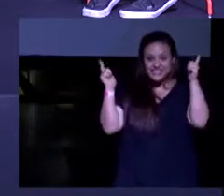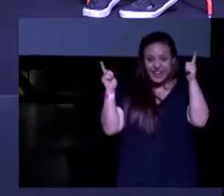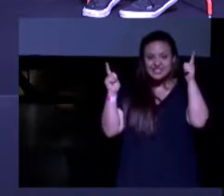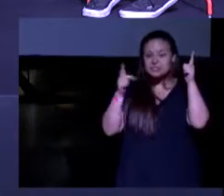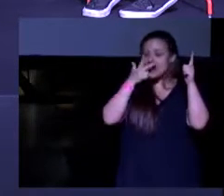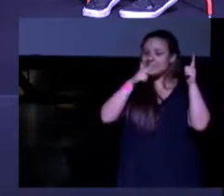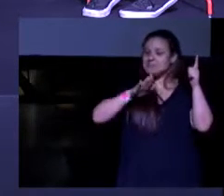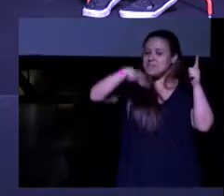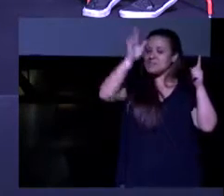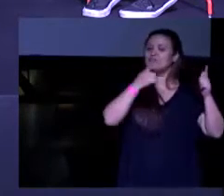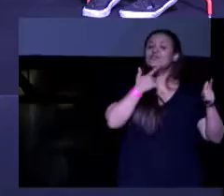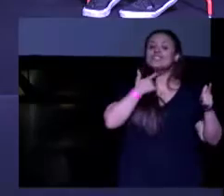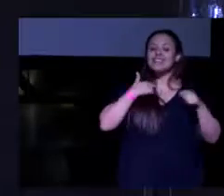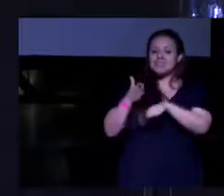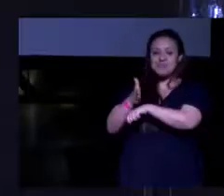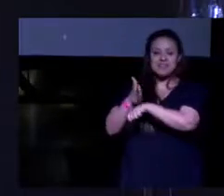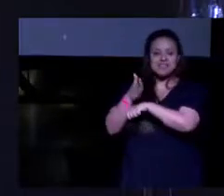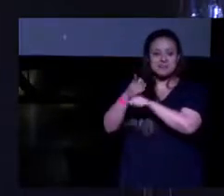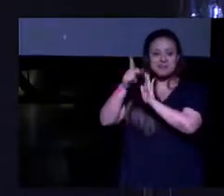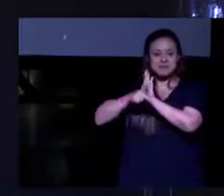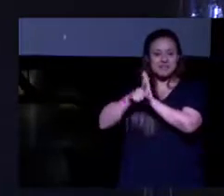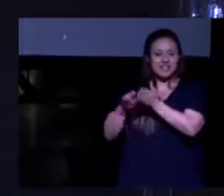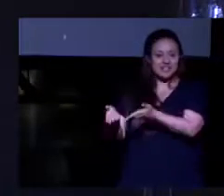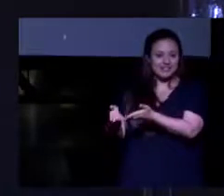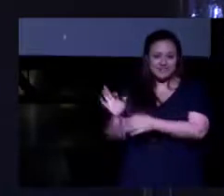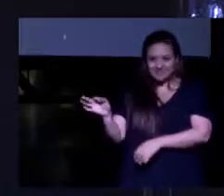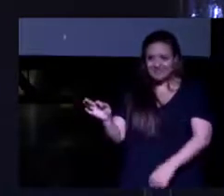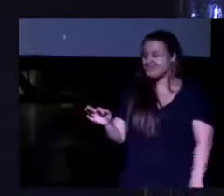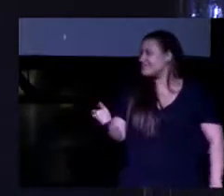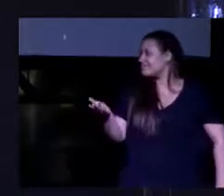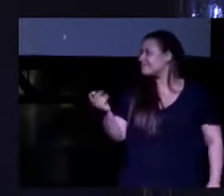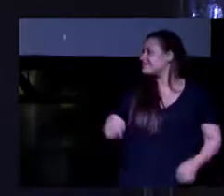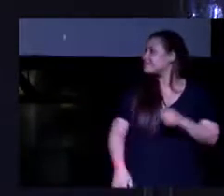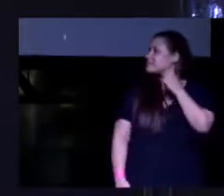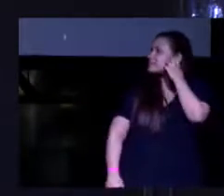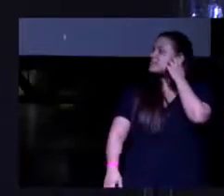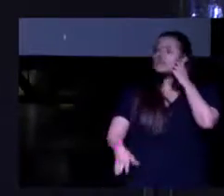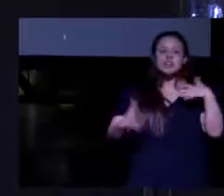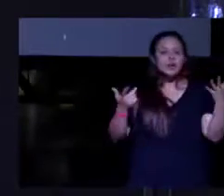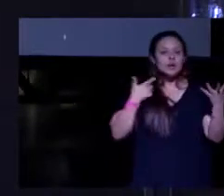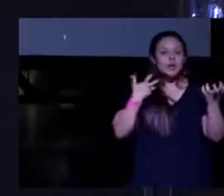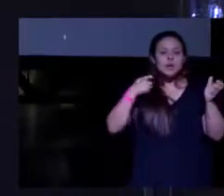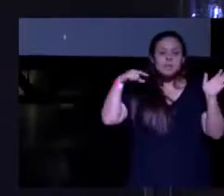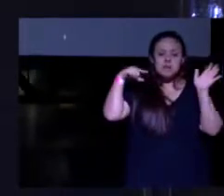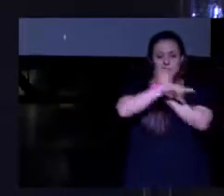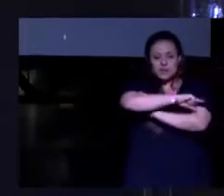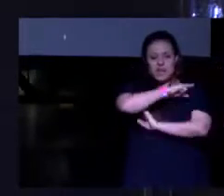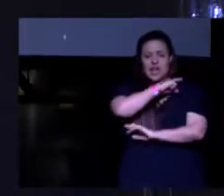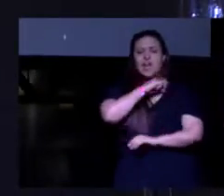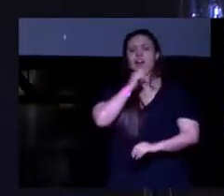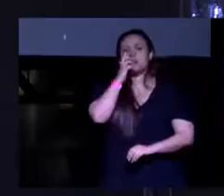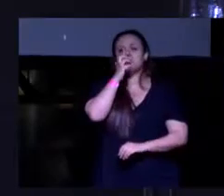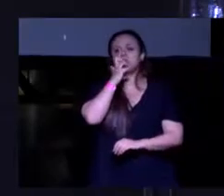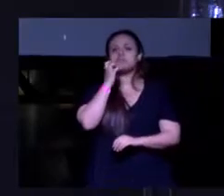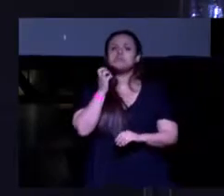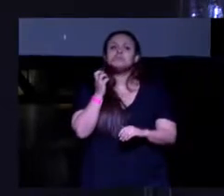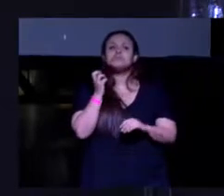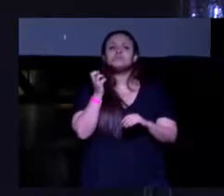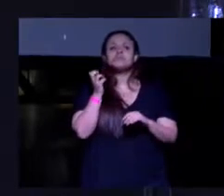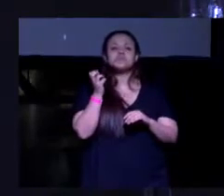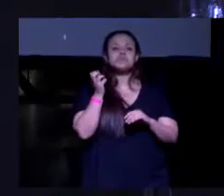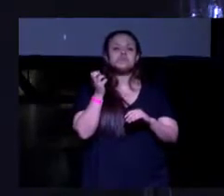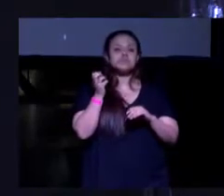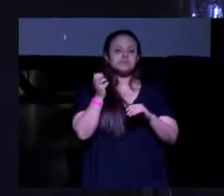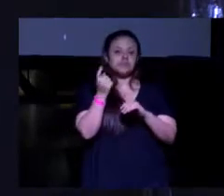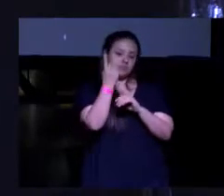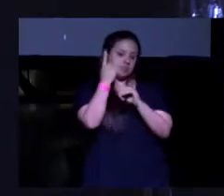fazendo o que estão fazendo. Eu queria trazer uma pergunta agora, completamente diferente desse tema que a gente estava falando, veio de alguém de Floripa,